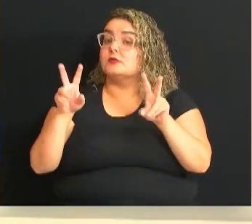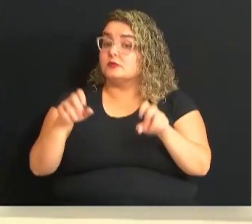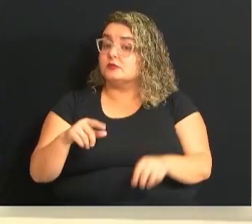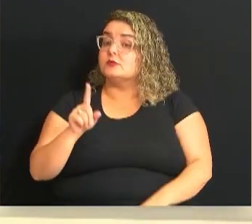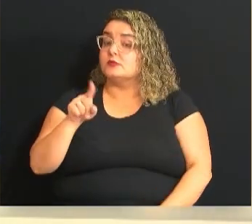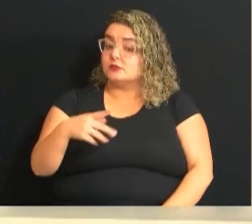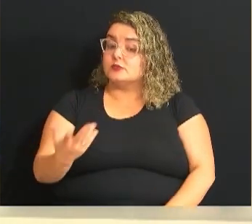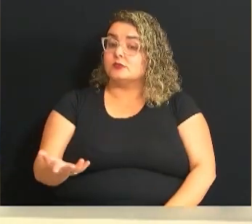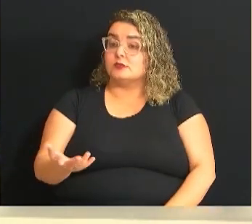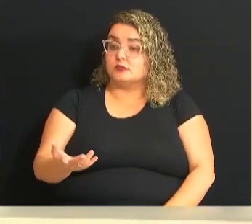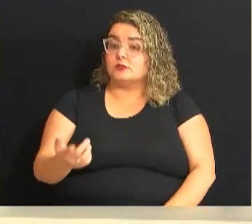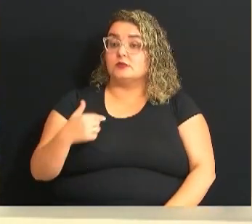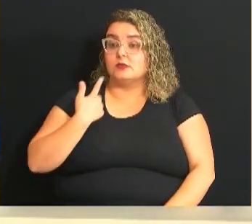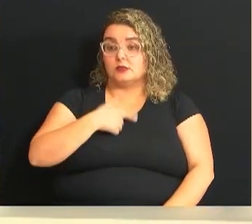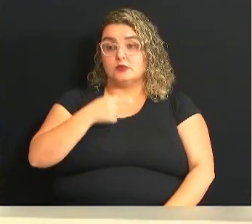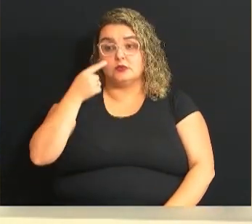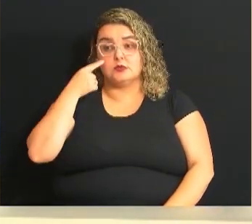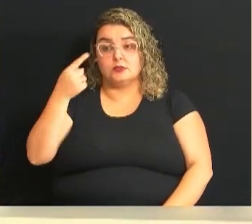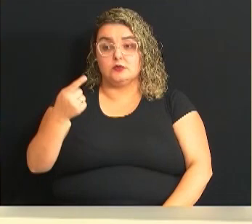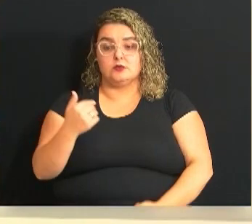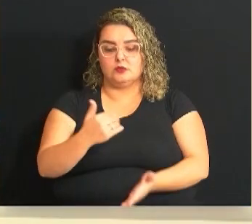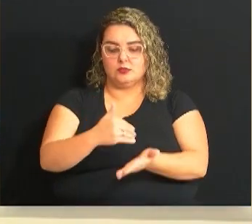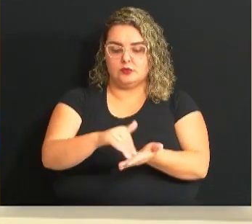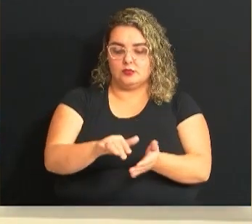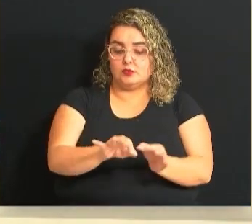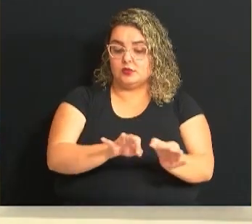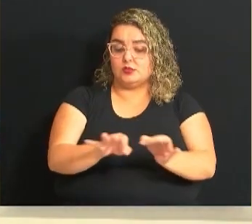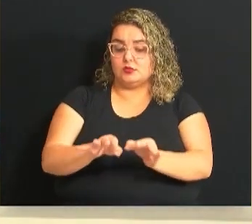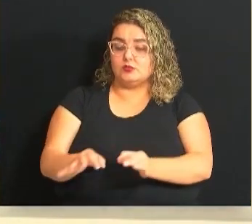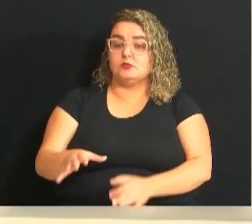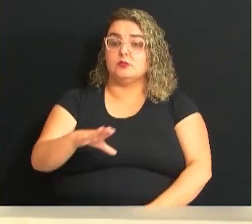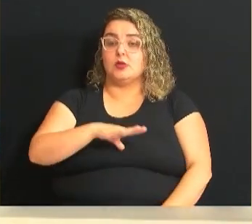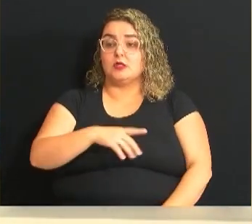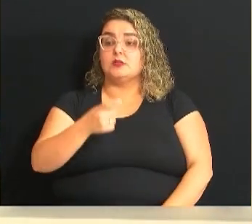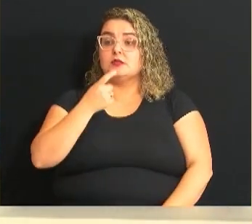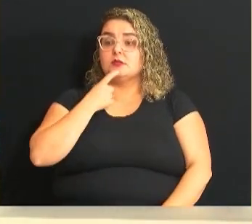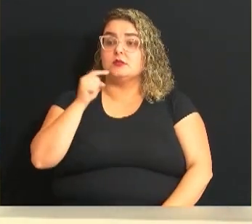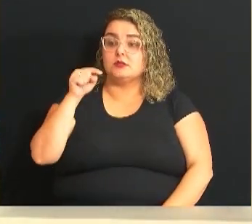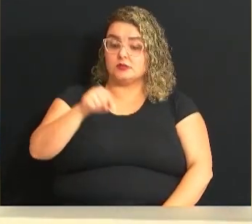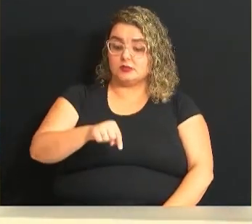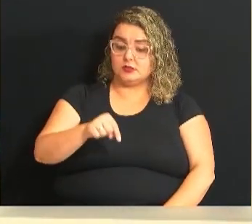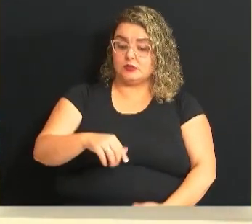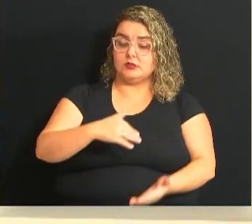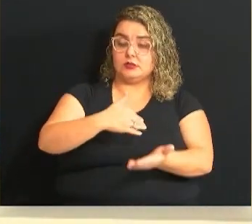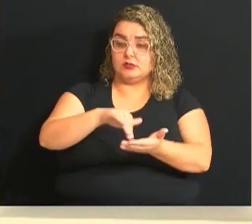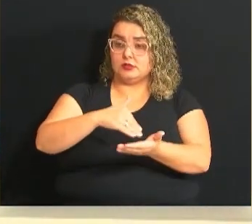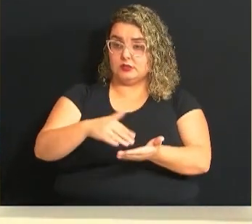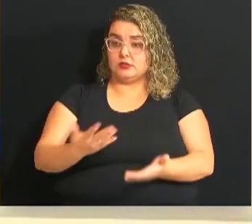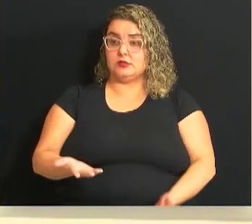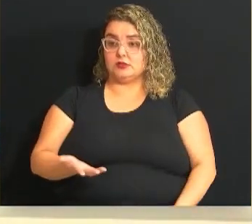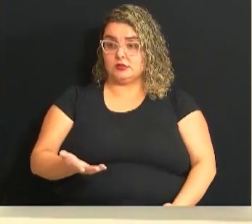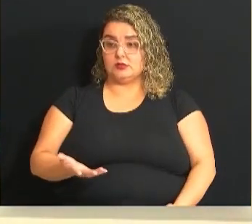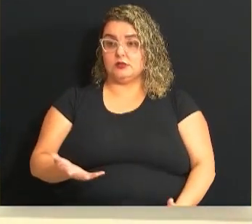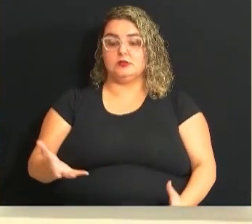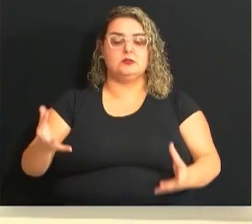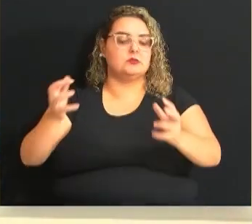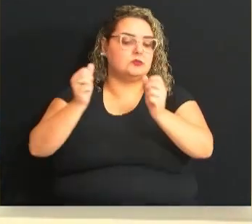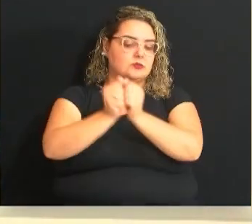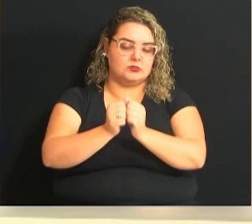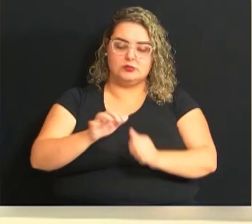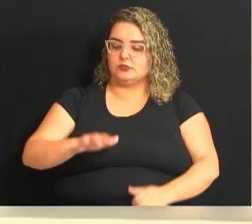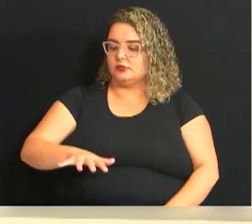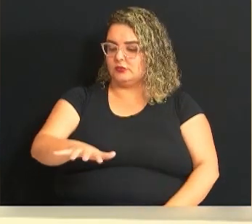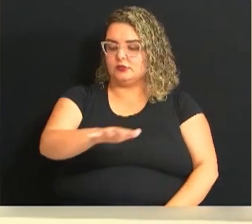encontro àquela nossa ideia de ter um escritório de planejamento para Campinas, onde esse escritório ele integra todas as áreas.